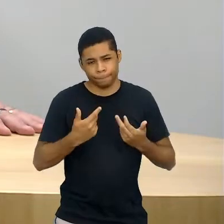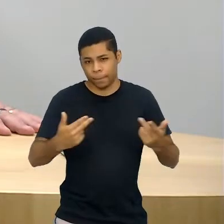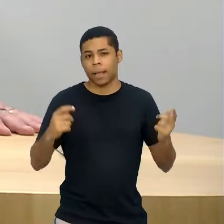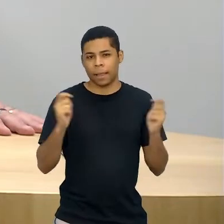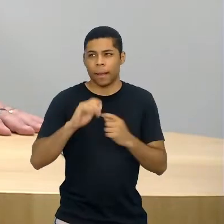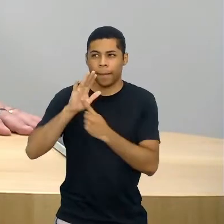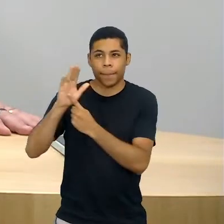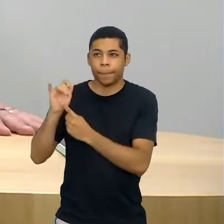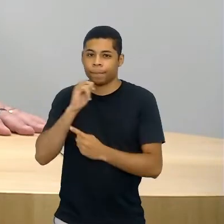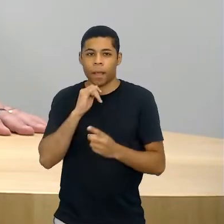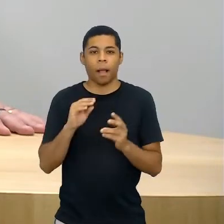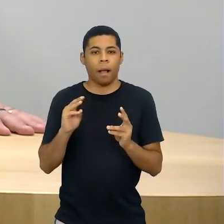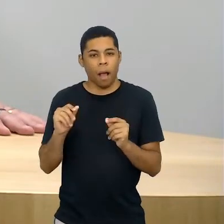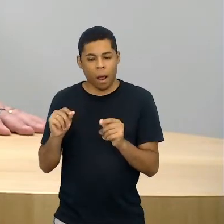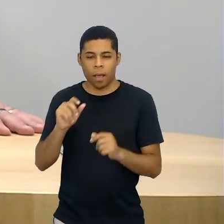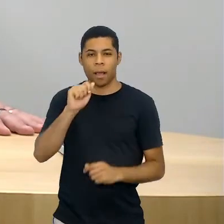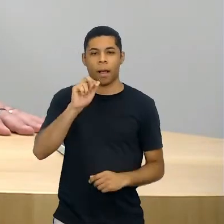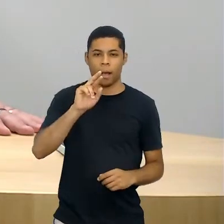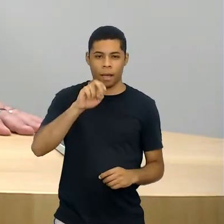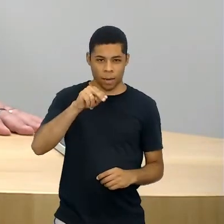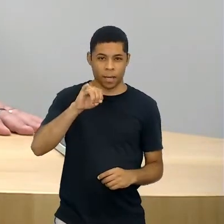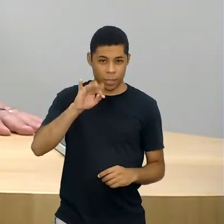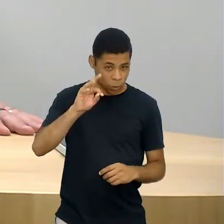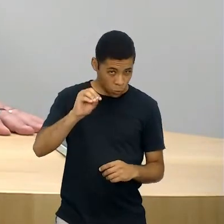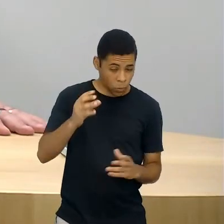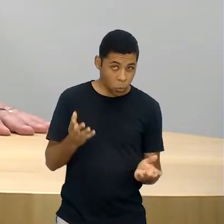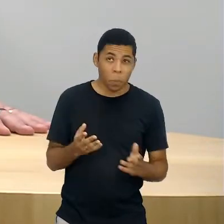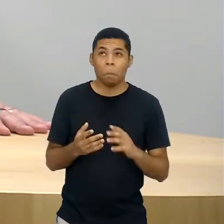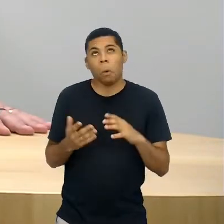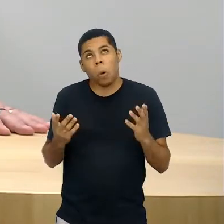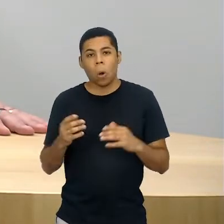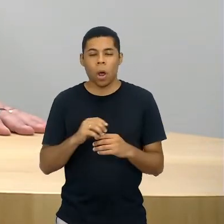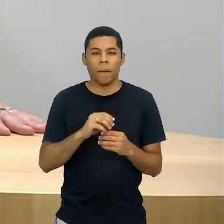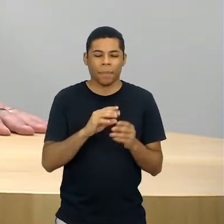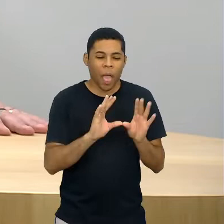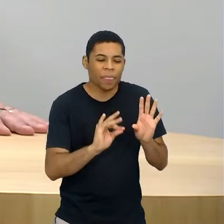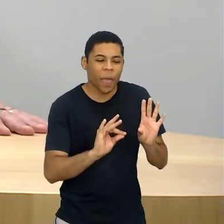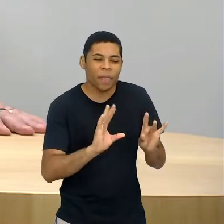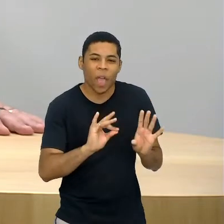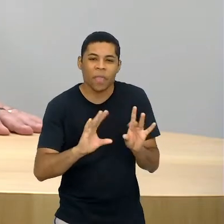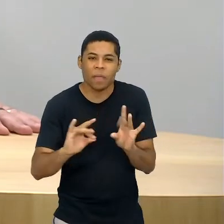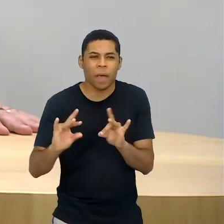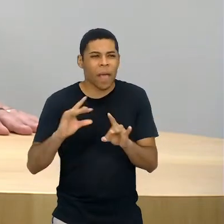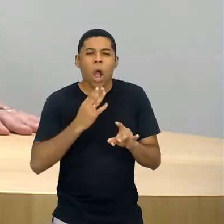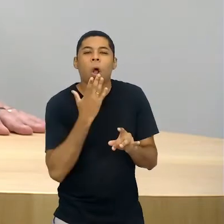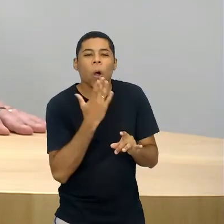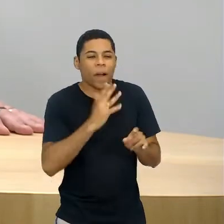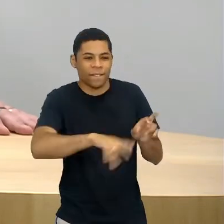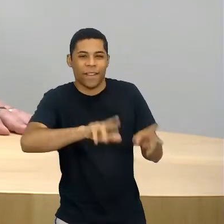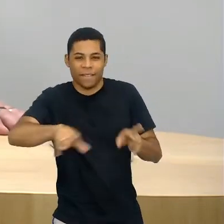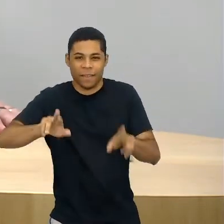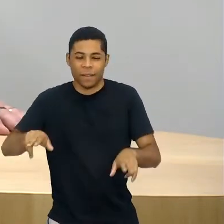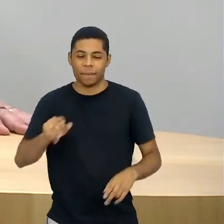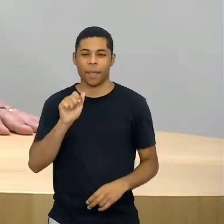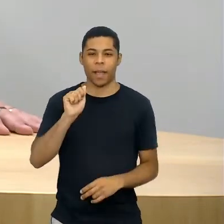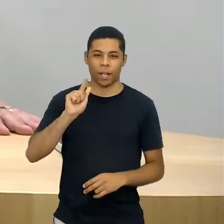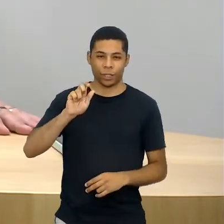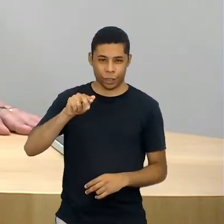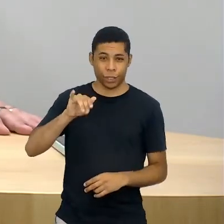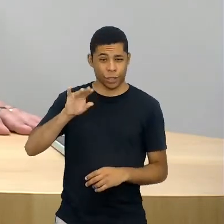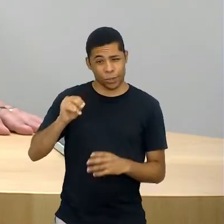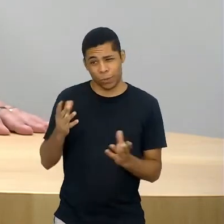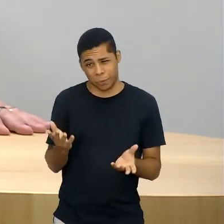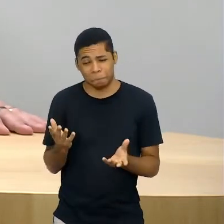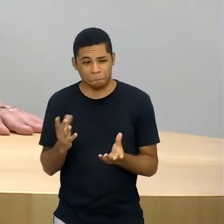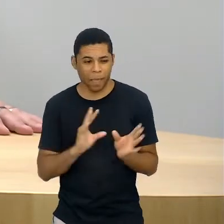como areia, arenito, né, o processo também da argila, né, o argilito. Então, são várias aí